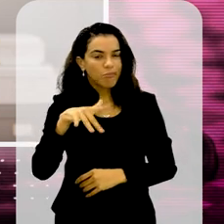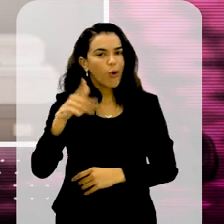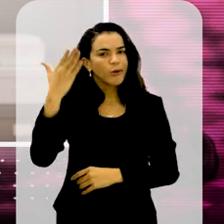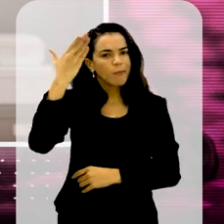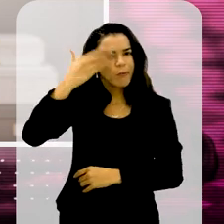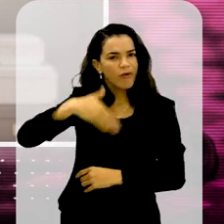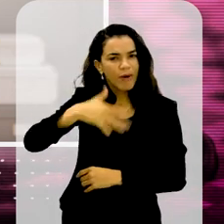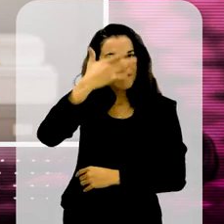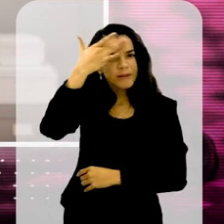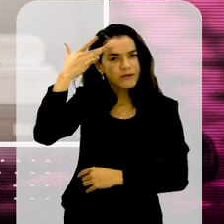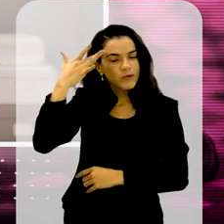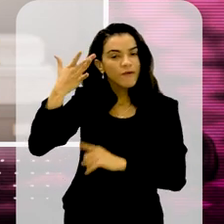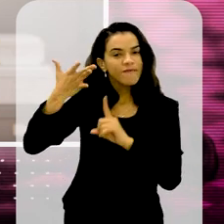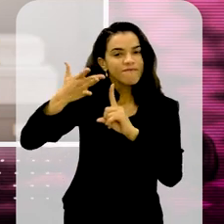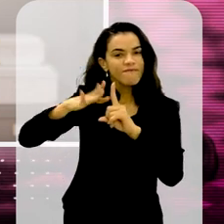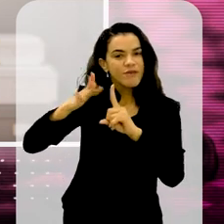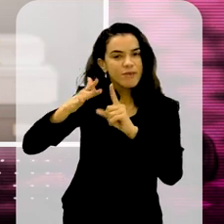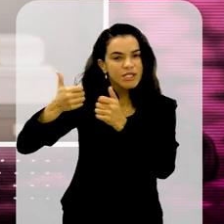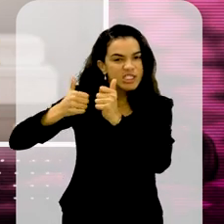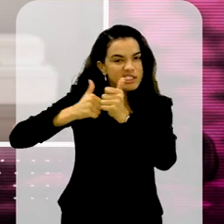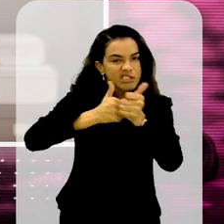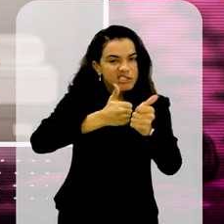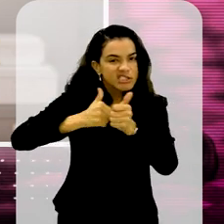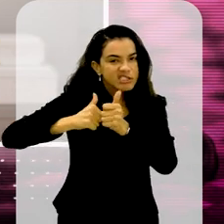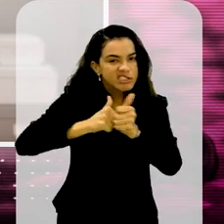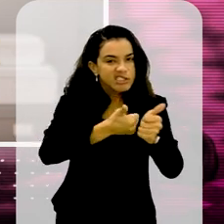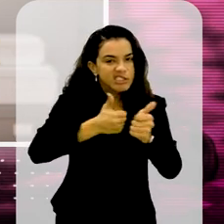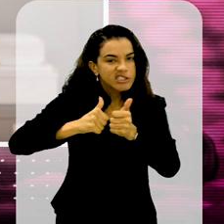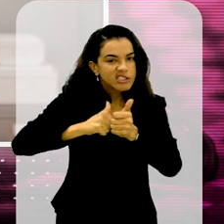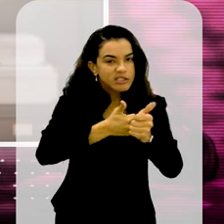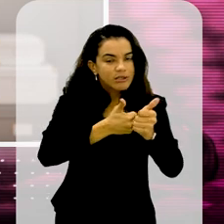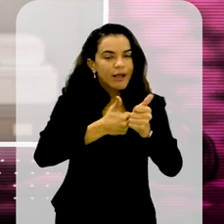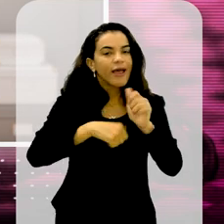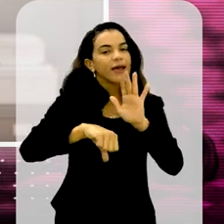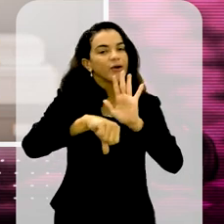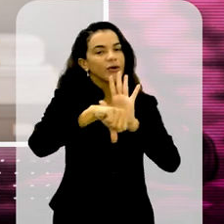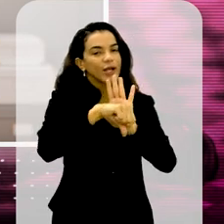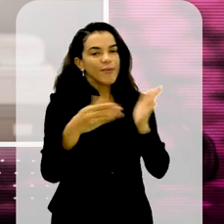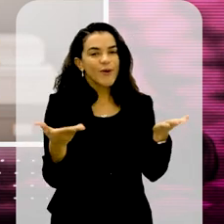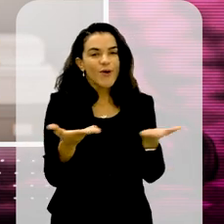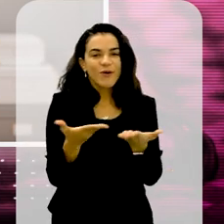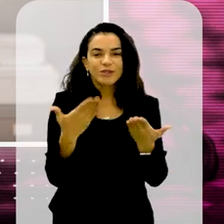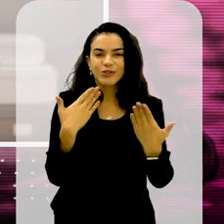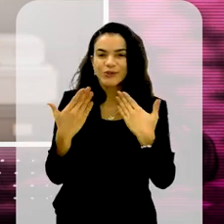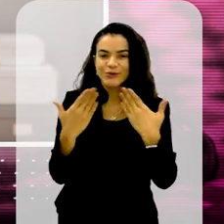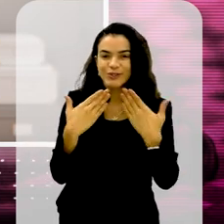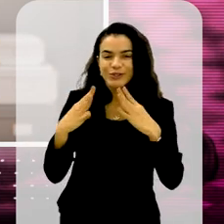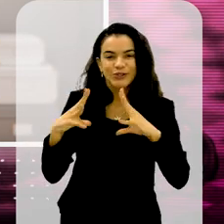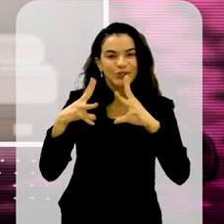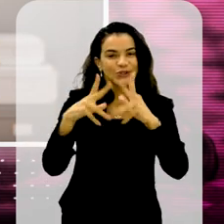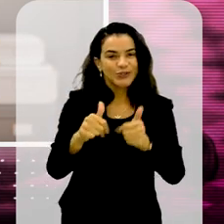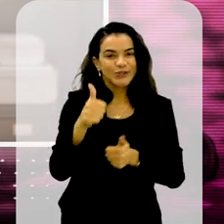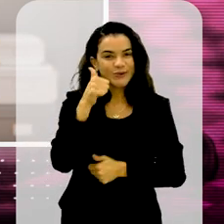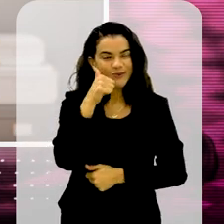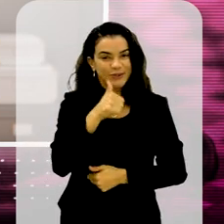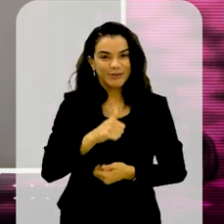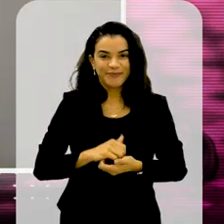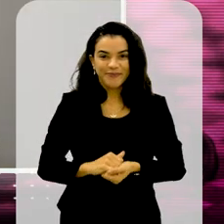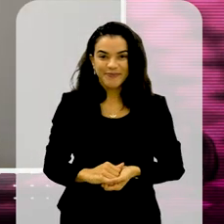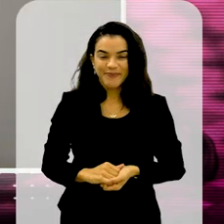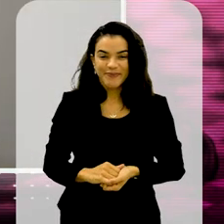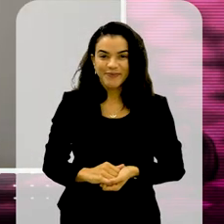podem indicar que alguém é vítima de stalking. É sobre esse crime que estamos discutindo. Hoje no Toda Mulher.